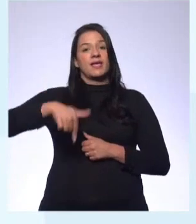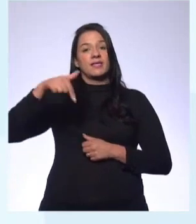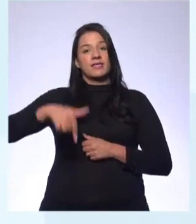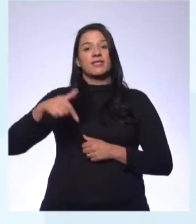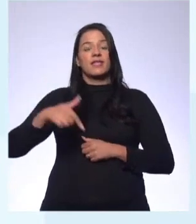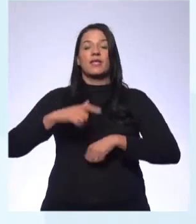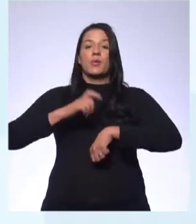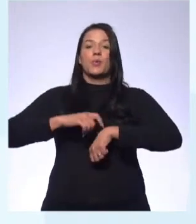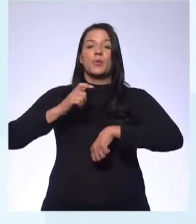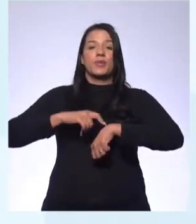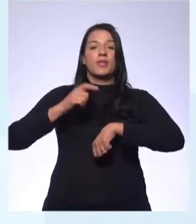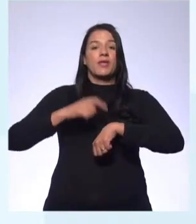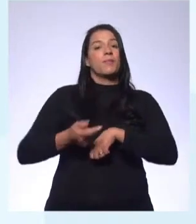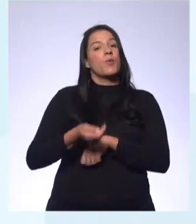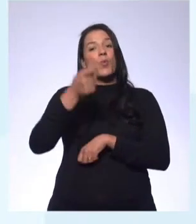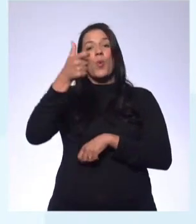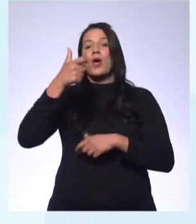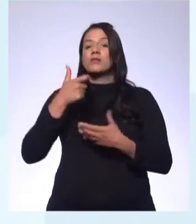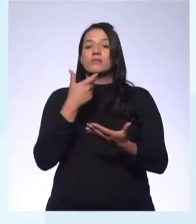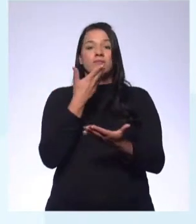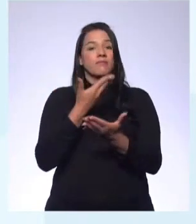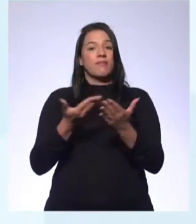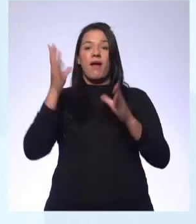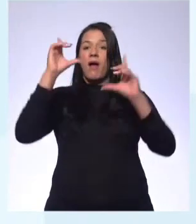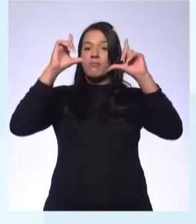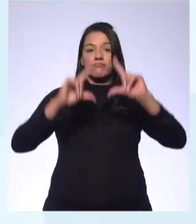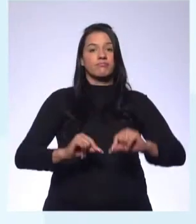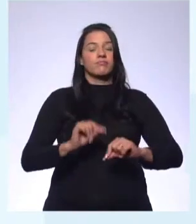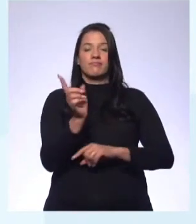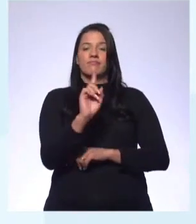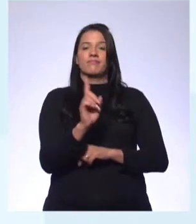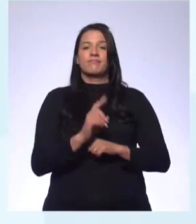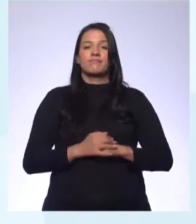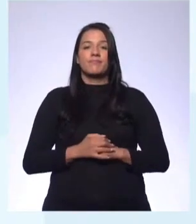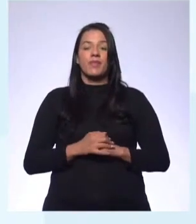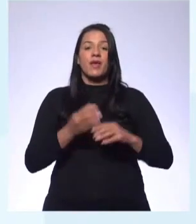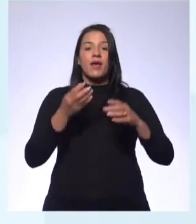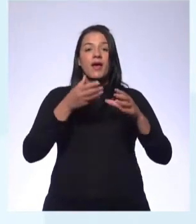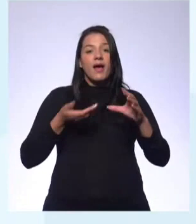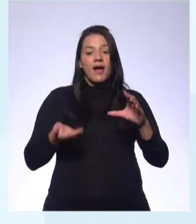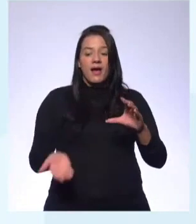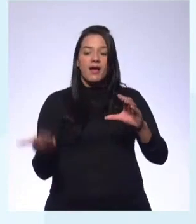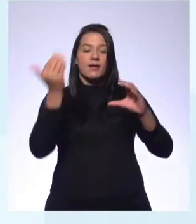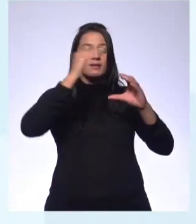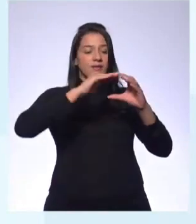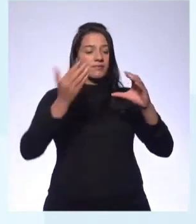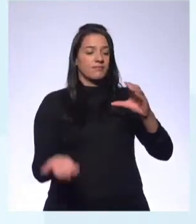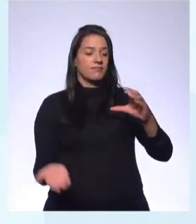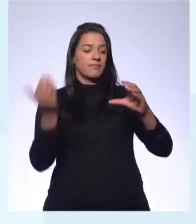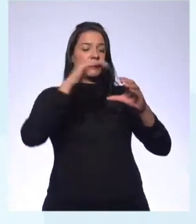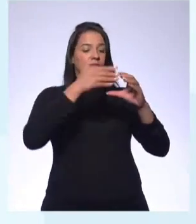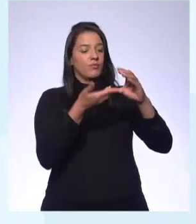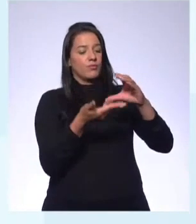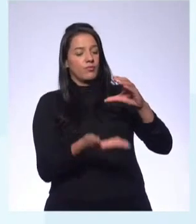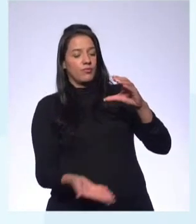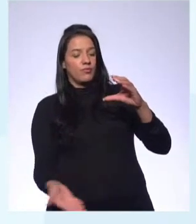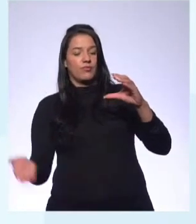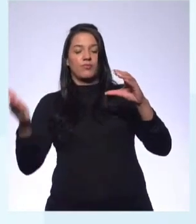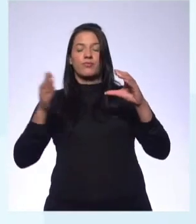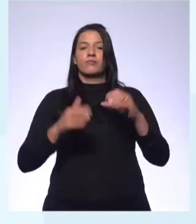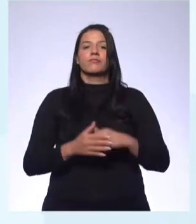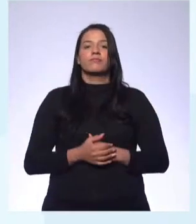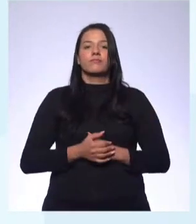o tempo quase não passa, diz o homem azul. A areia sai por baixo, confunde-se com o